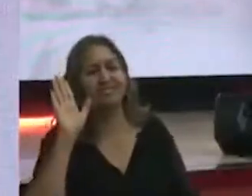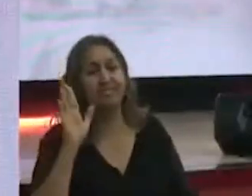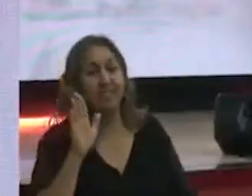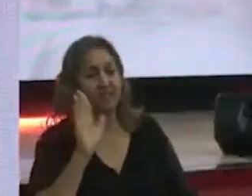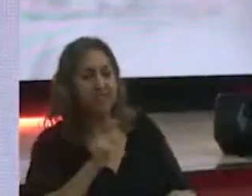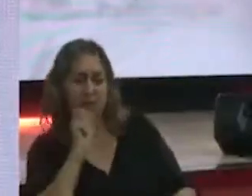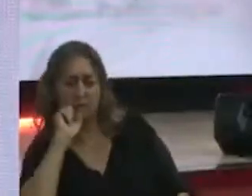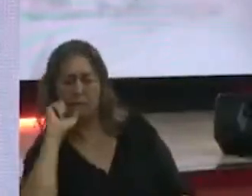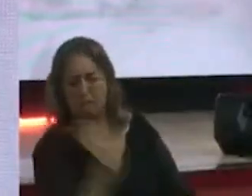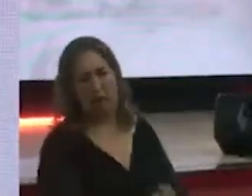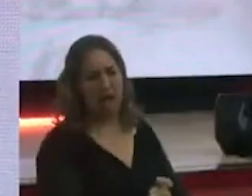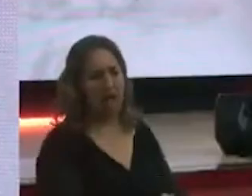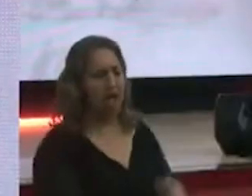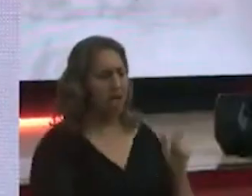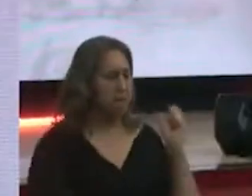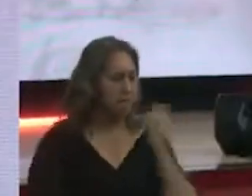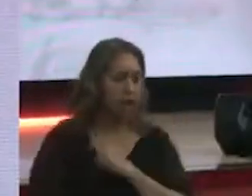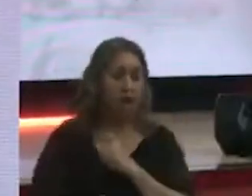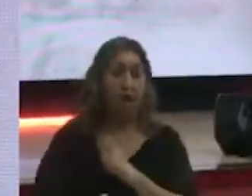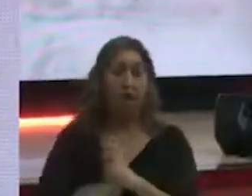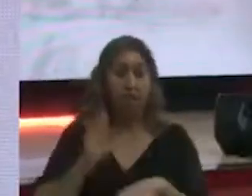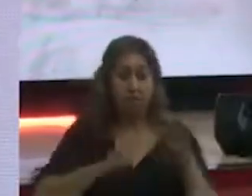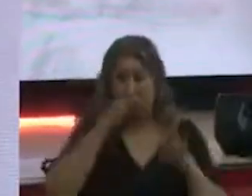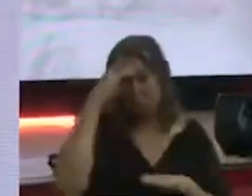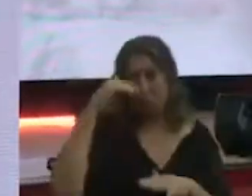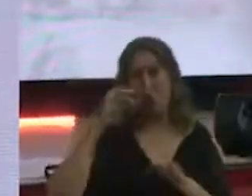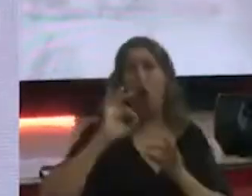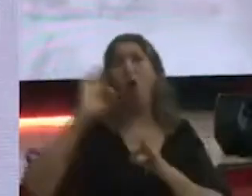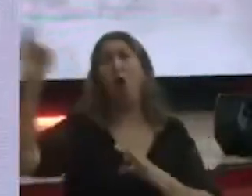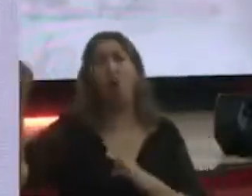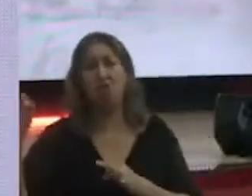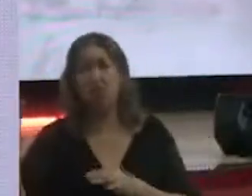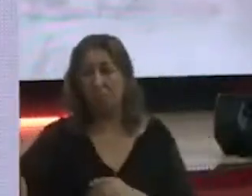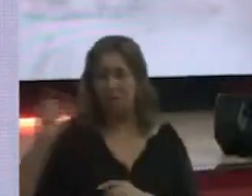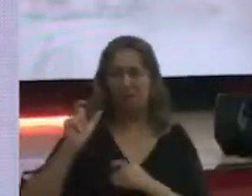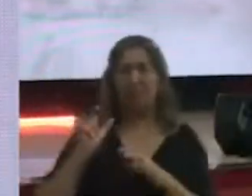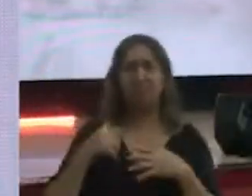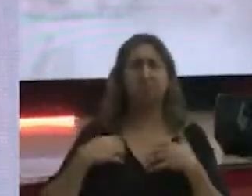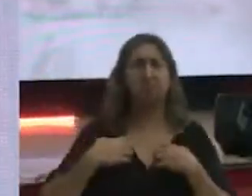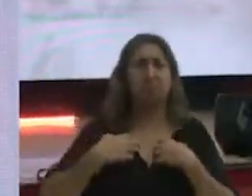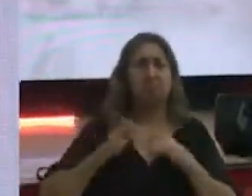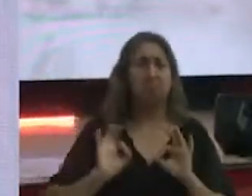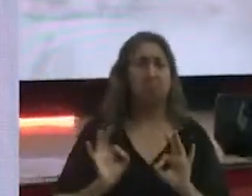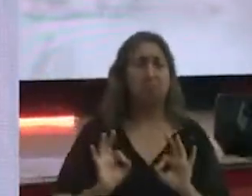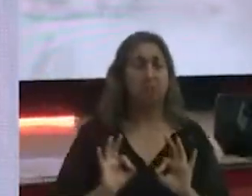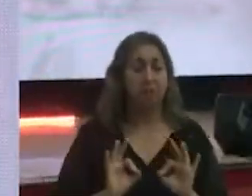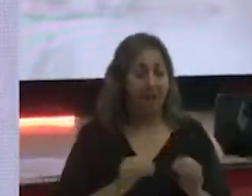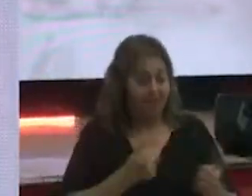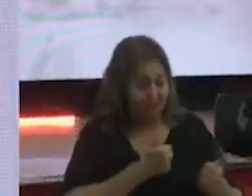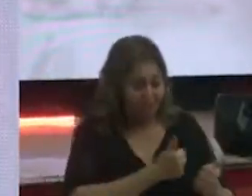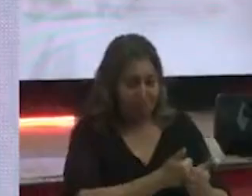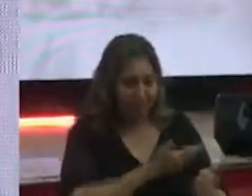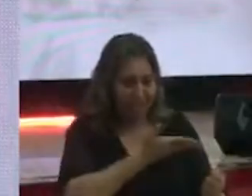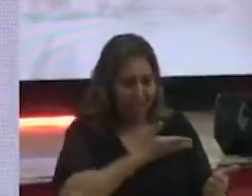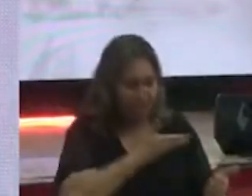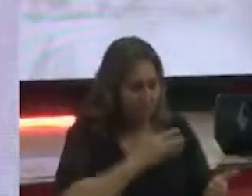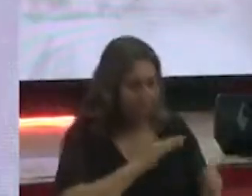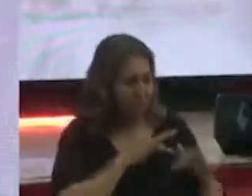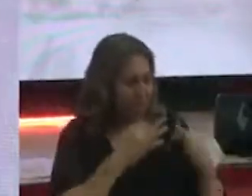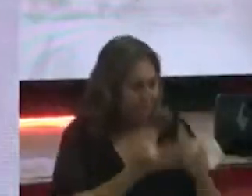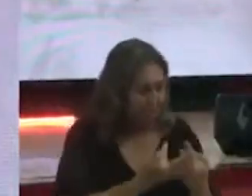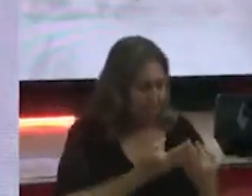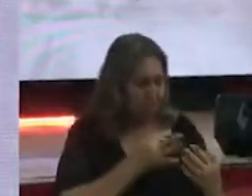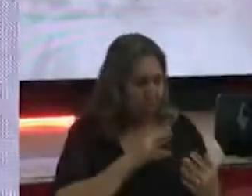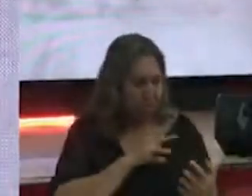distante não dói muito porque o que te fere de longe não te conhece não convive com você